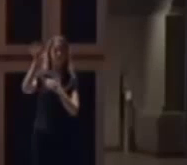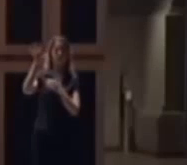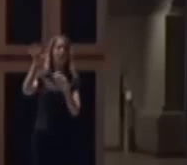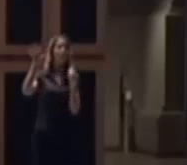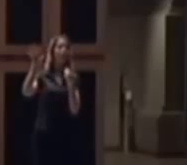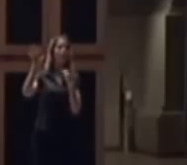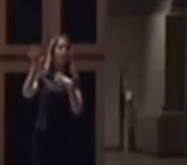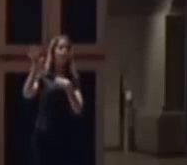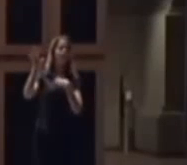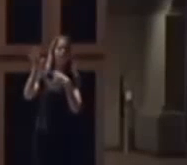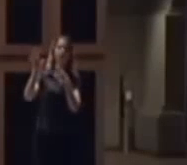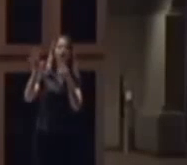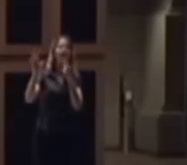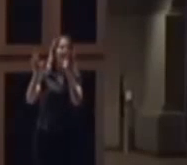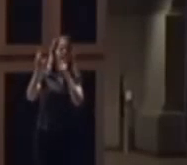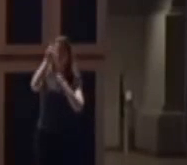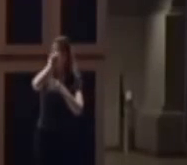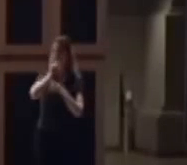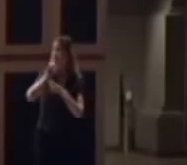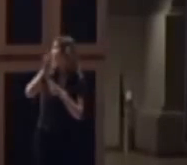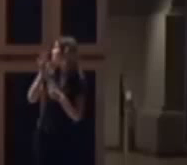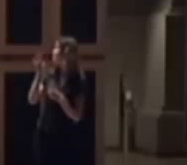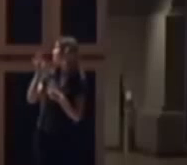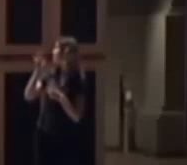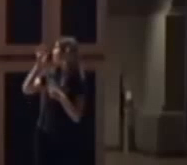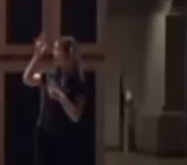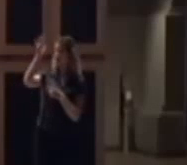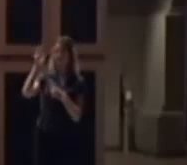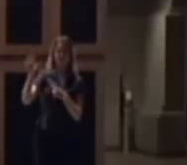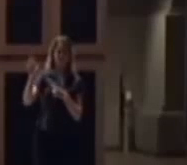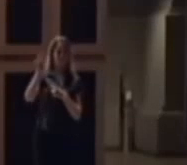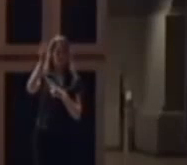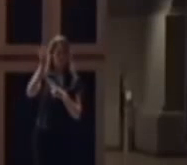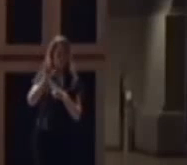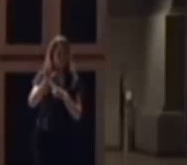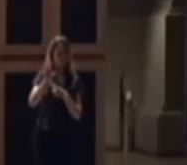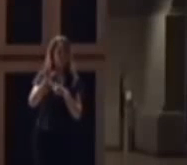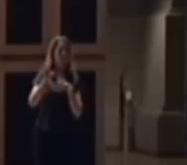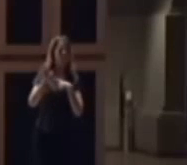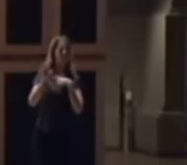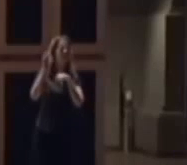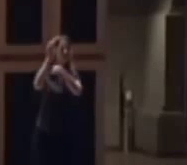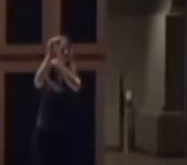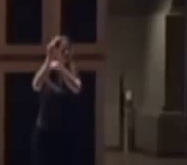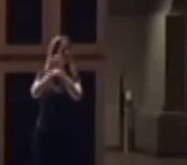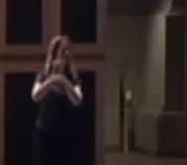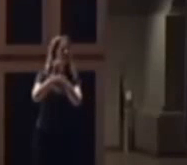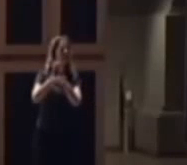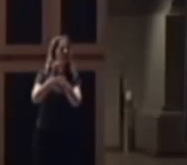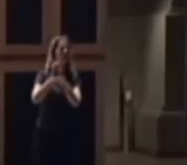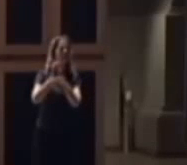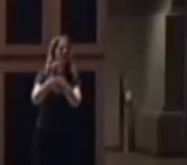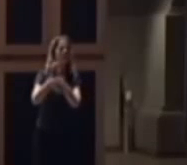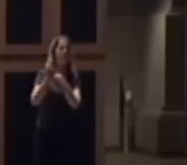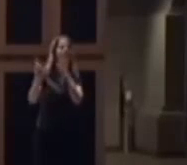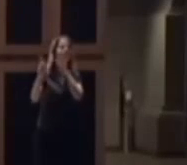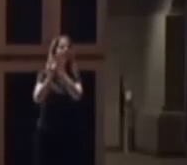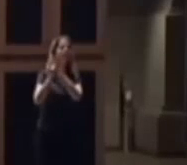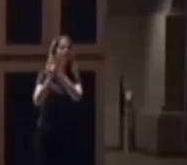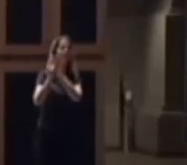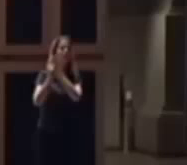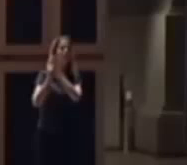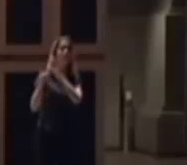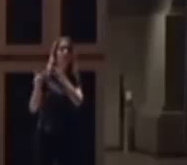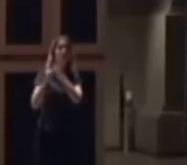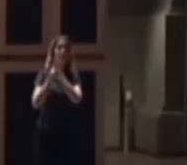no Brasil. O que está em amarelo são aqueles estados que têm uma legislação exclusiva de